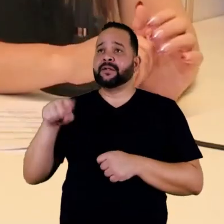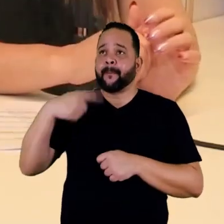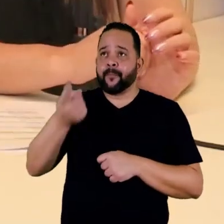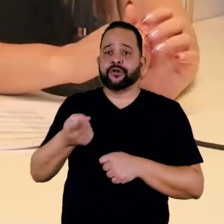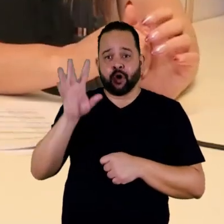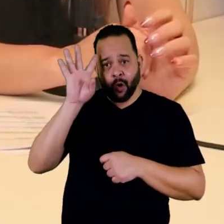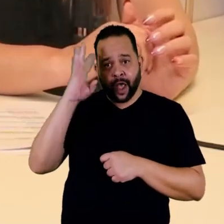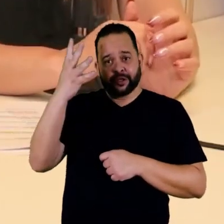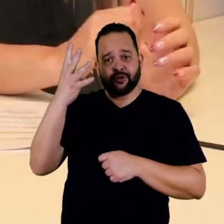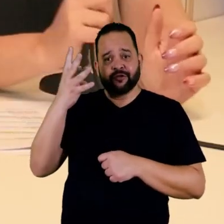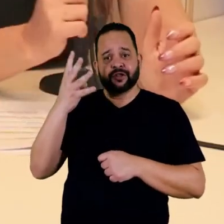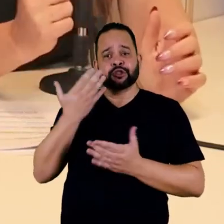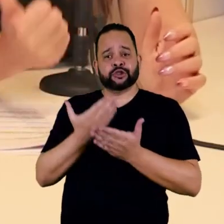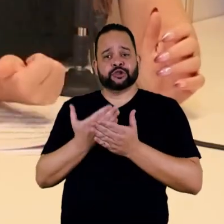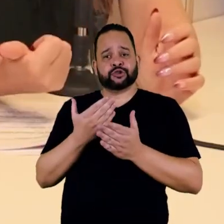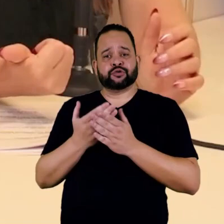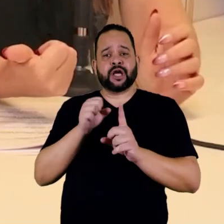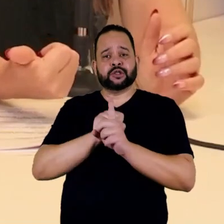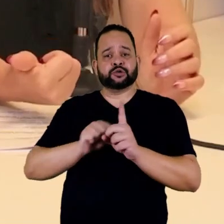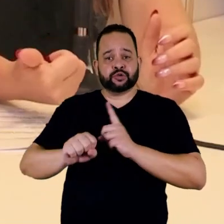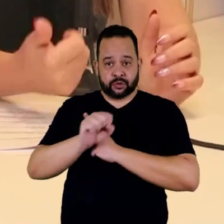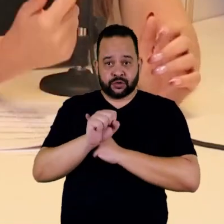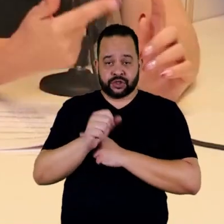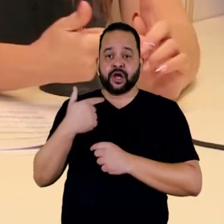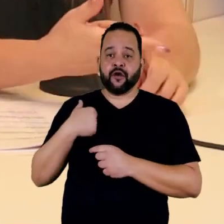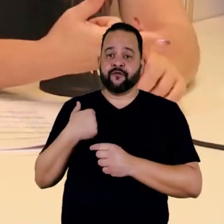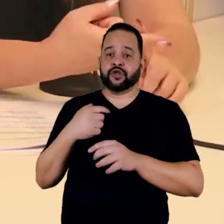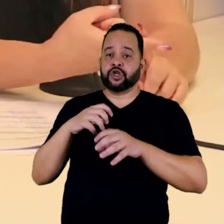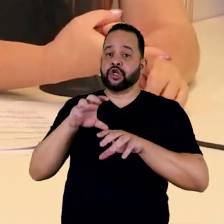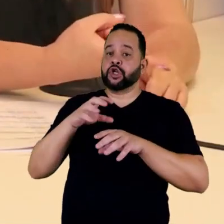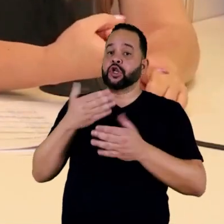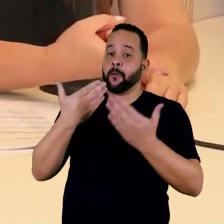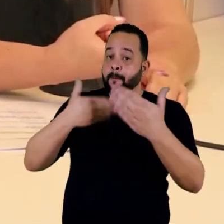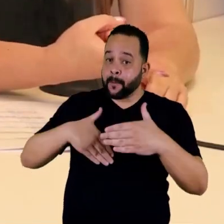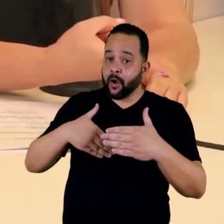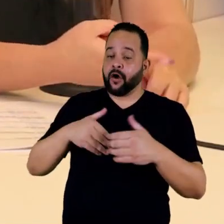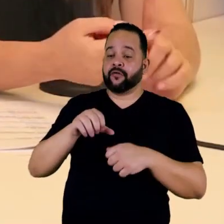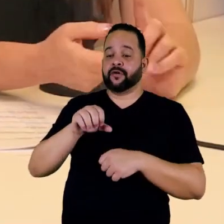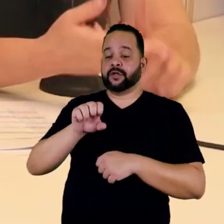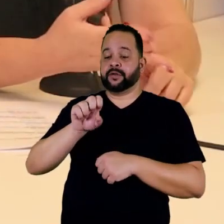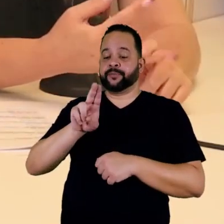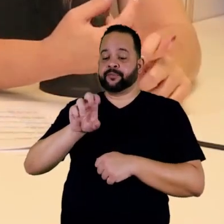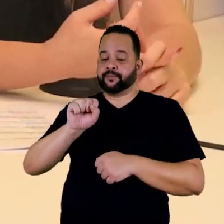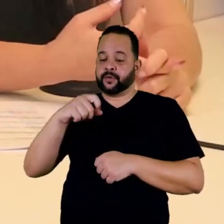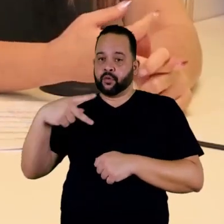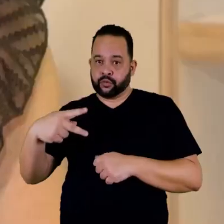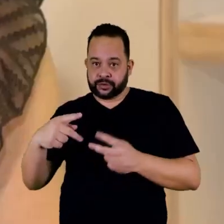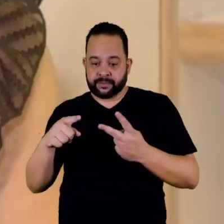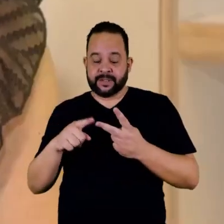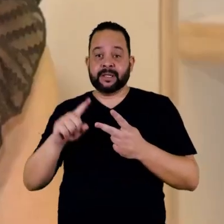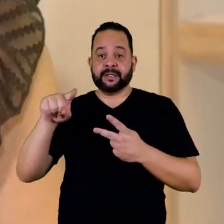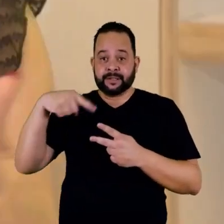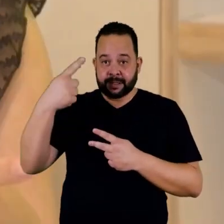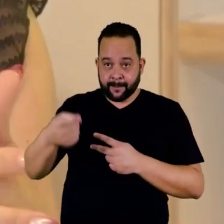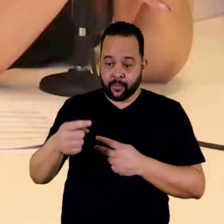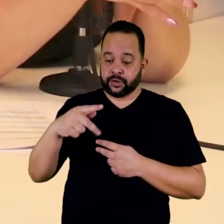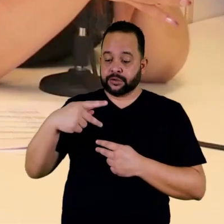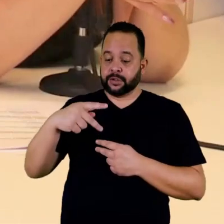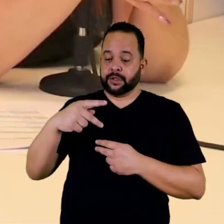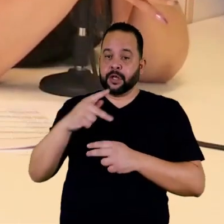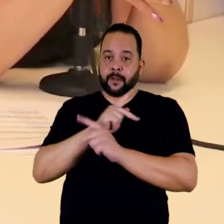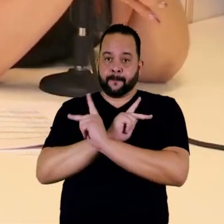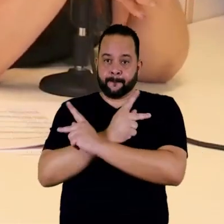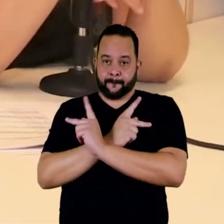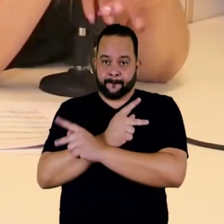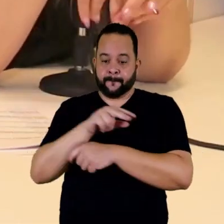sociologia aí eu prestei Sociologia na USP eu prestei escola de sociologia e prestei a Sociologia na PUC eu entro na